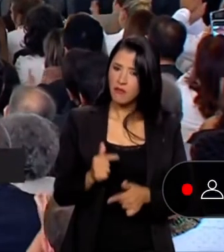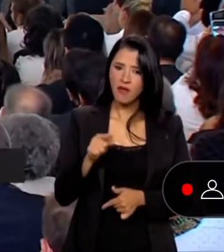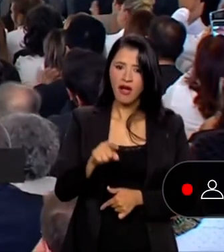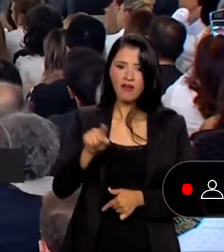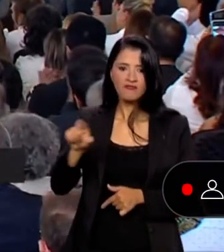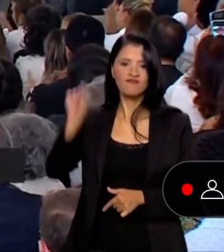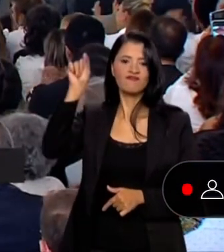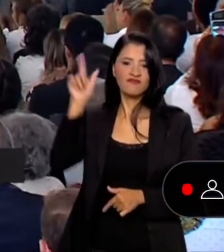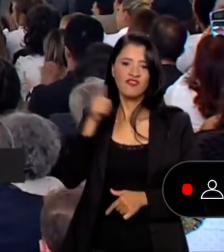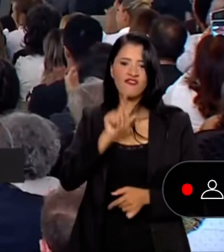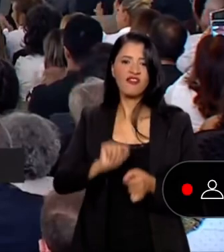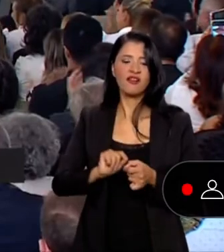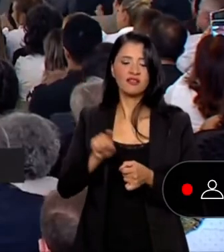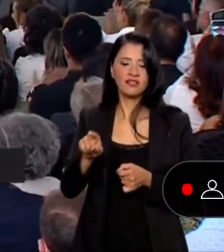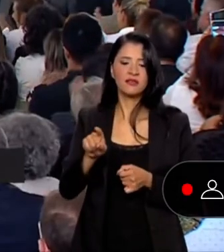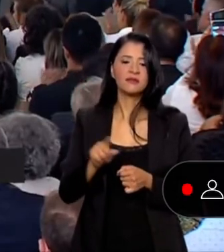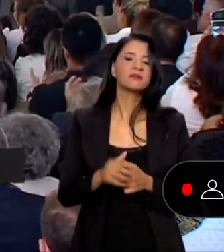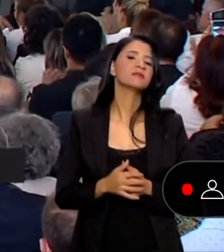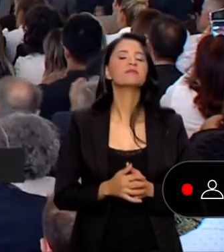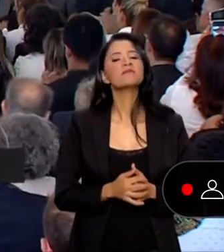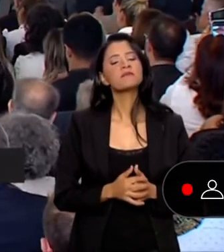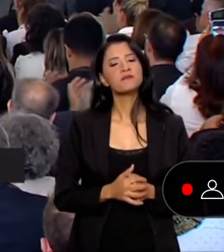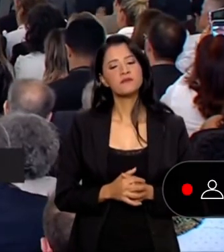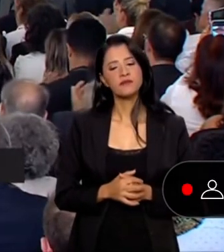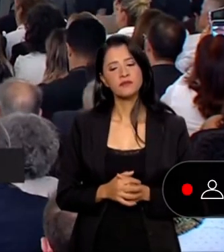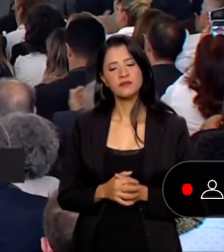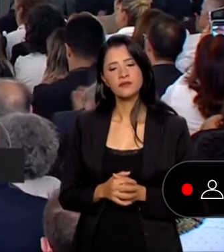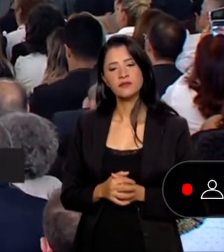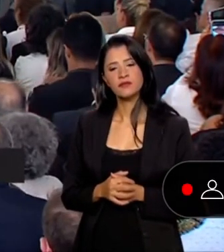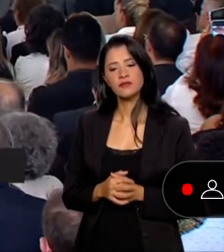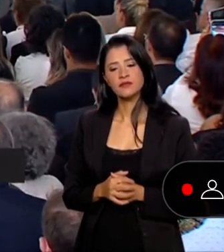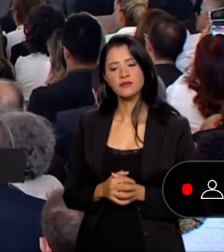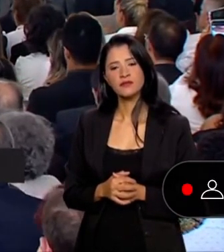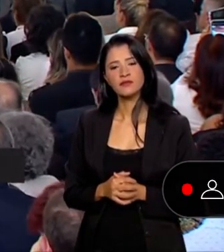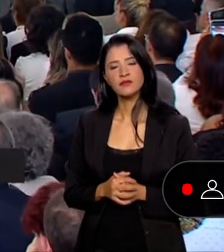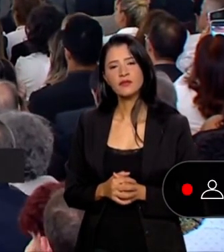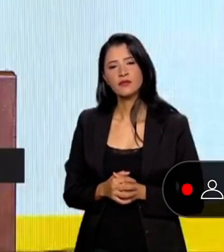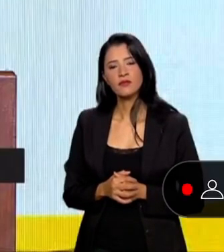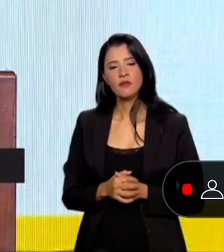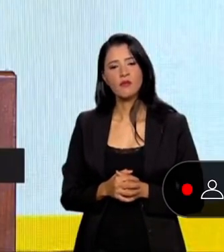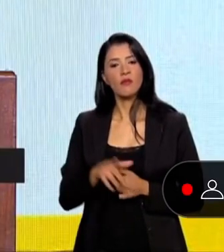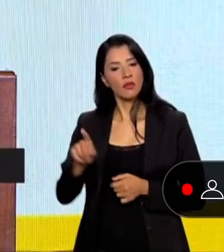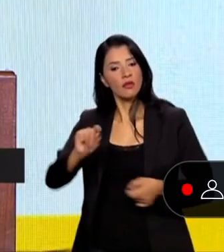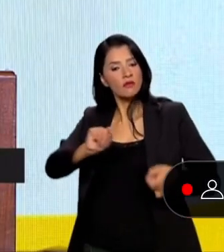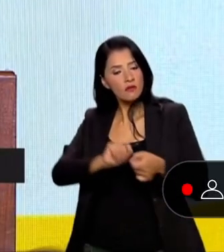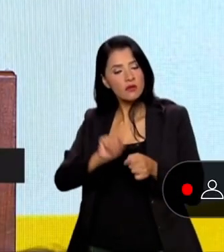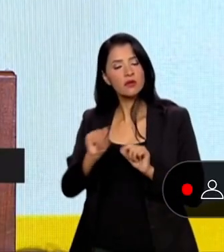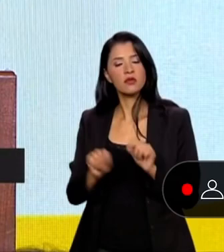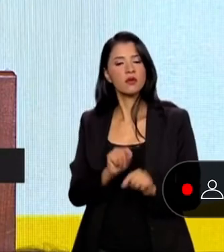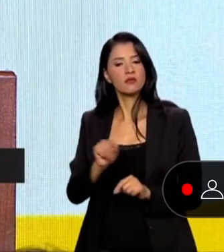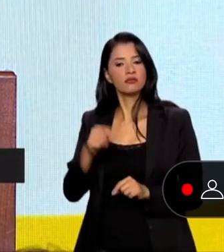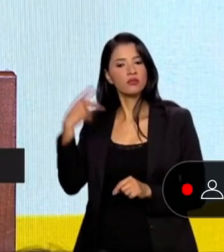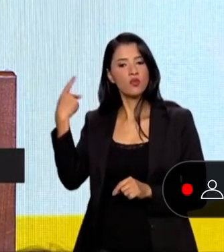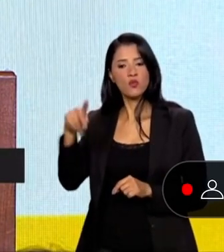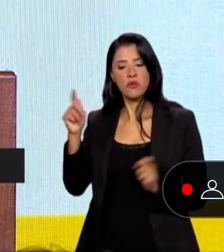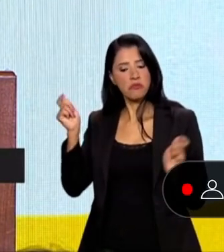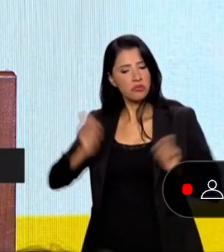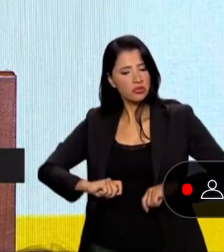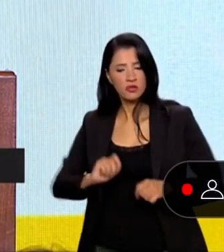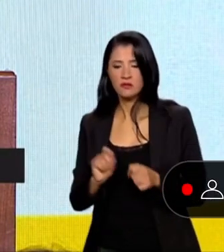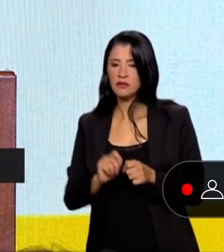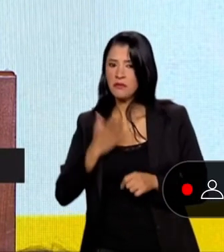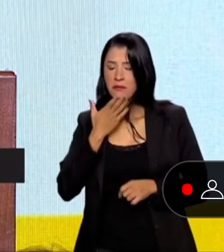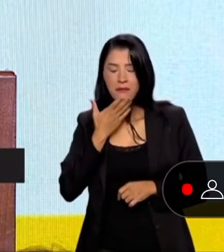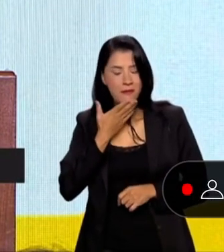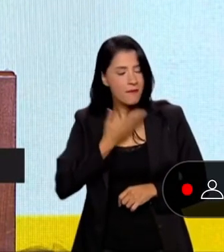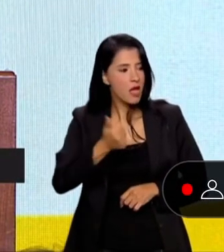Sabe? Faça disso o que você puder fazer de